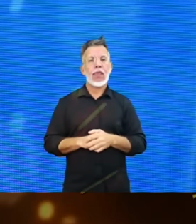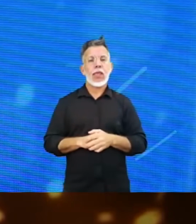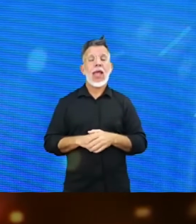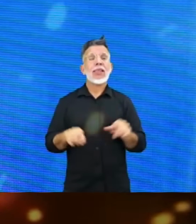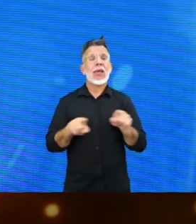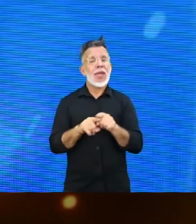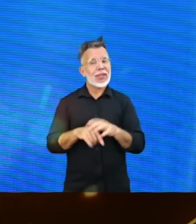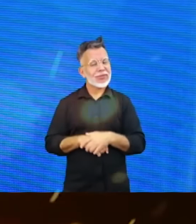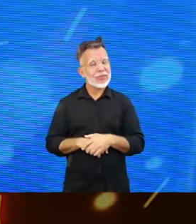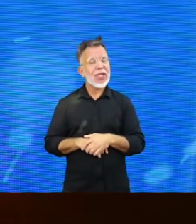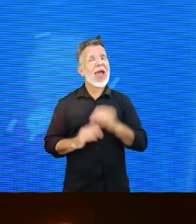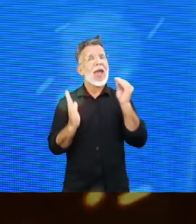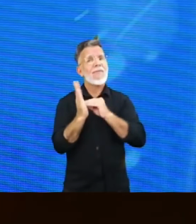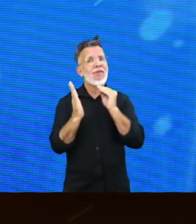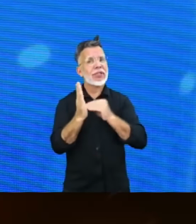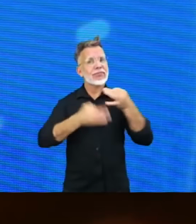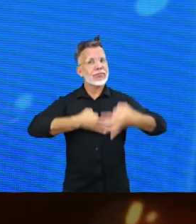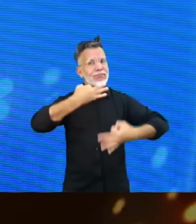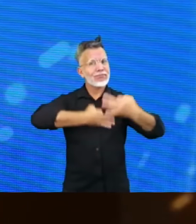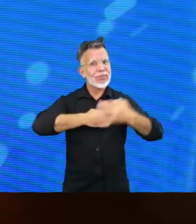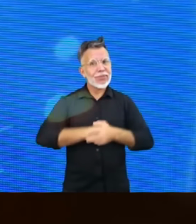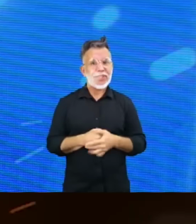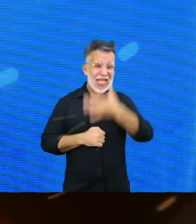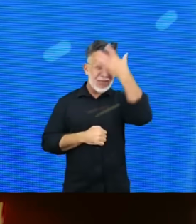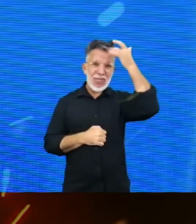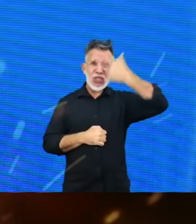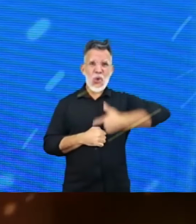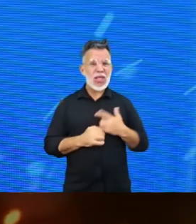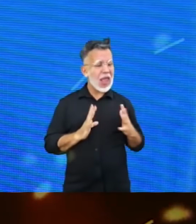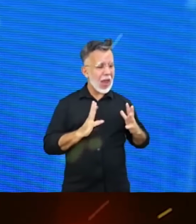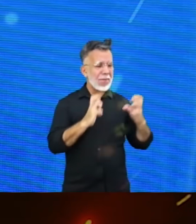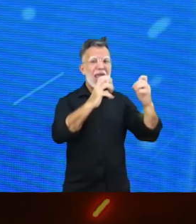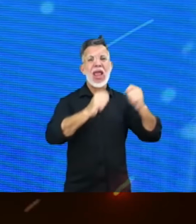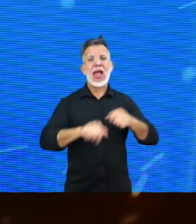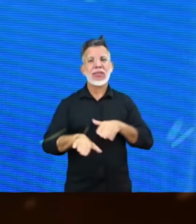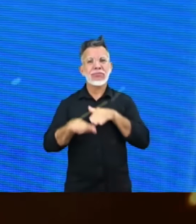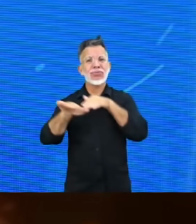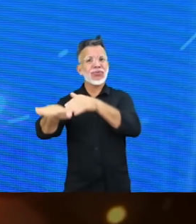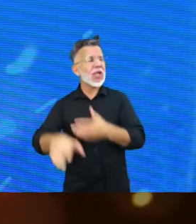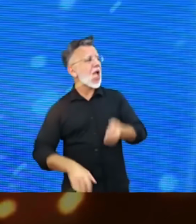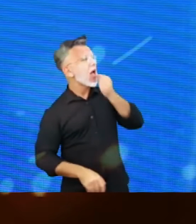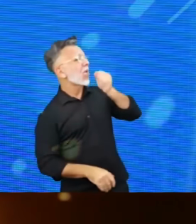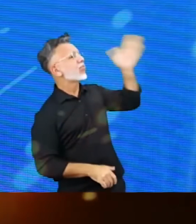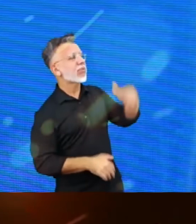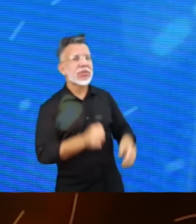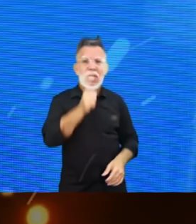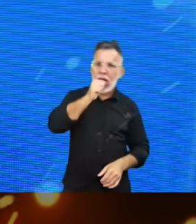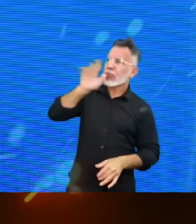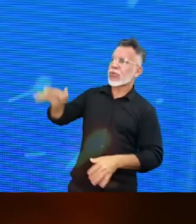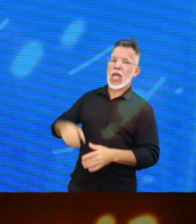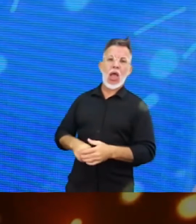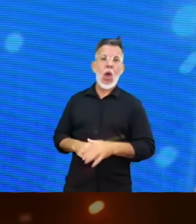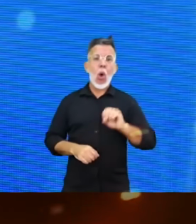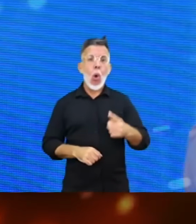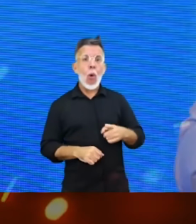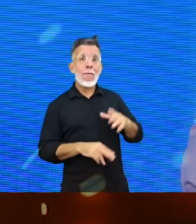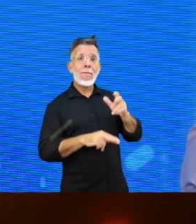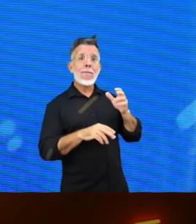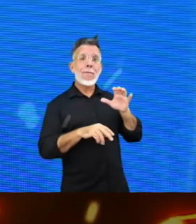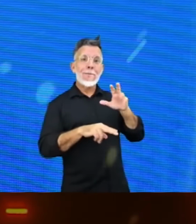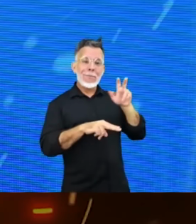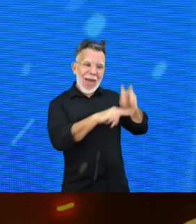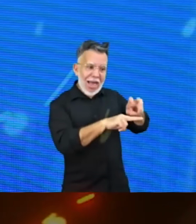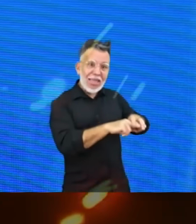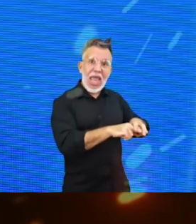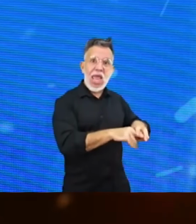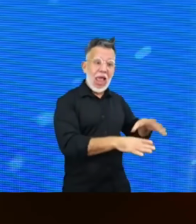certeza de impunidade garante com que as pessoas né briguem no trânsito eh peguem cadeiras e arremessam candidatos eh a certeza